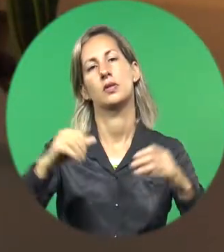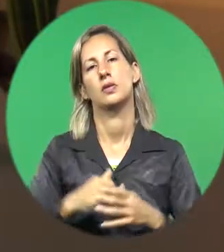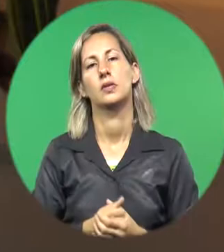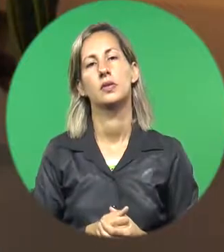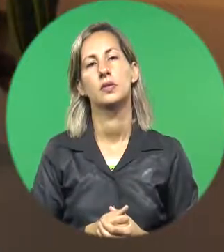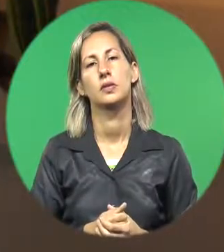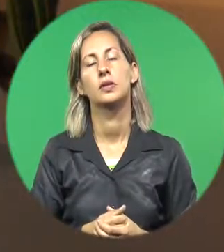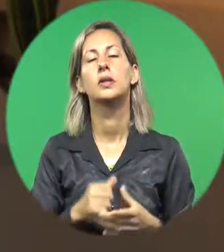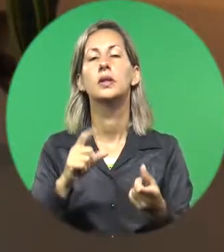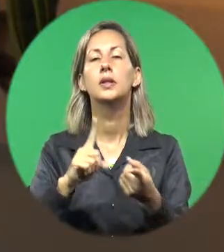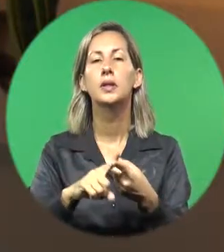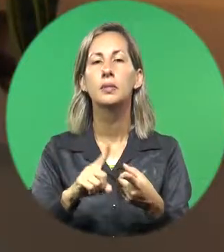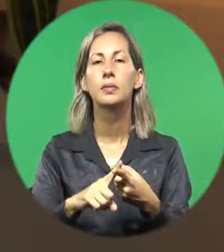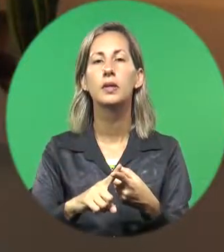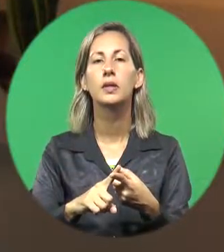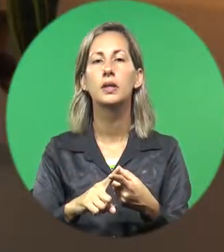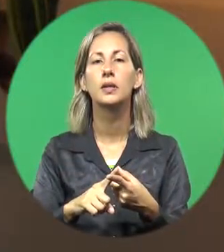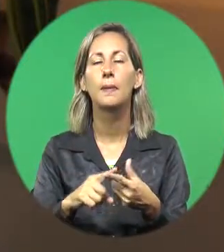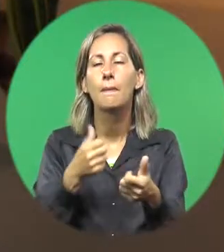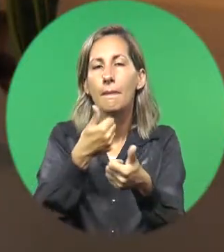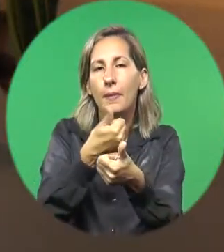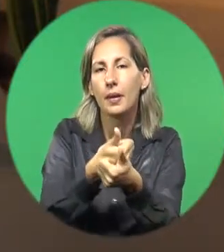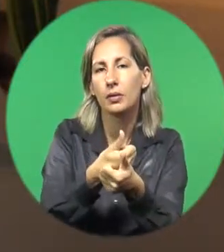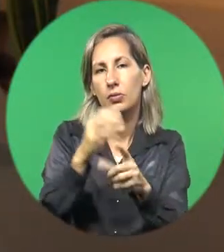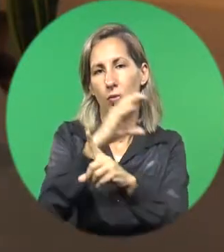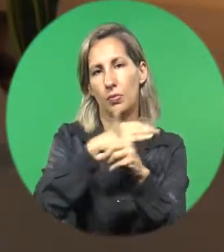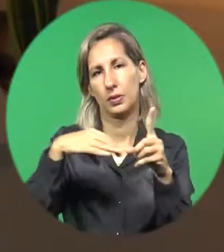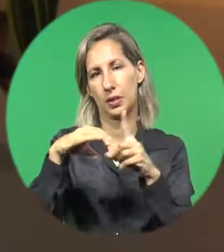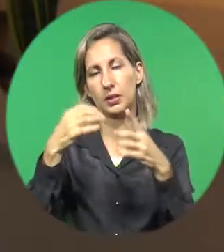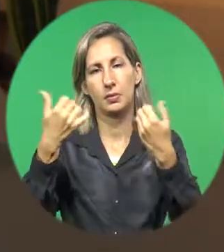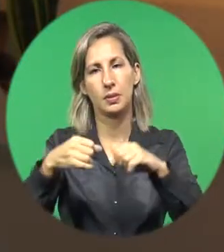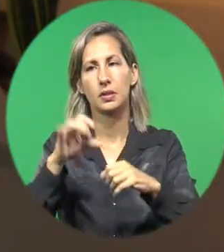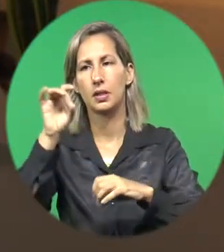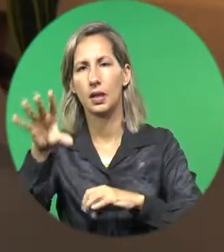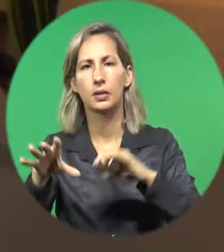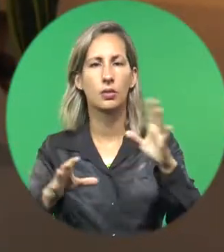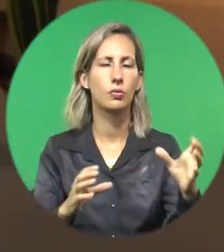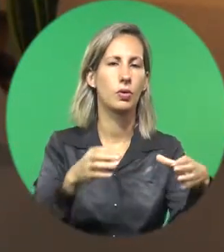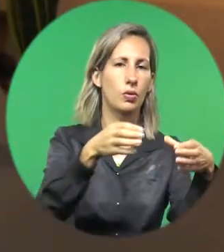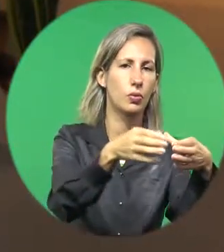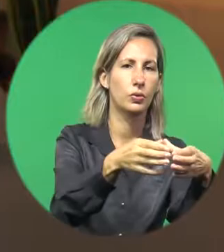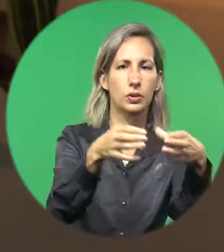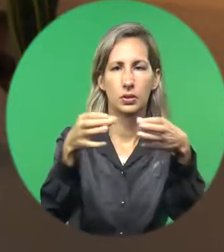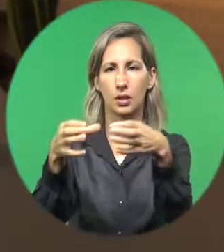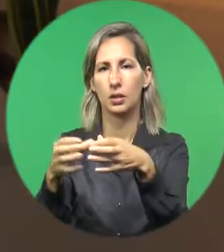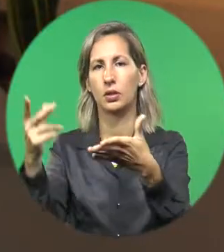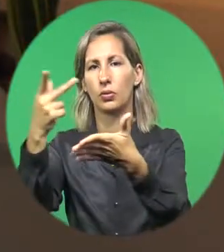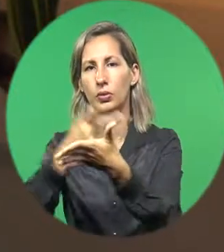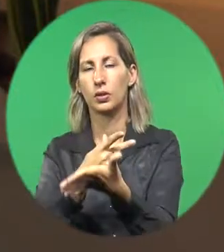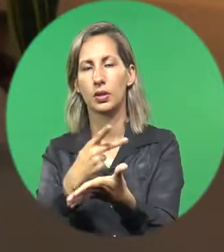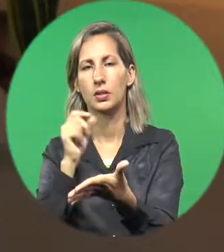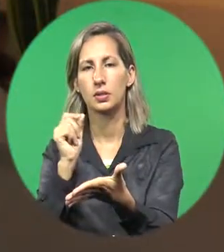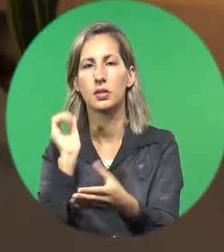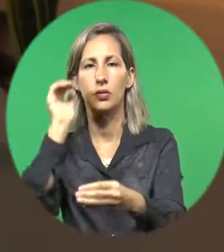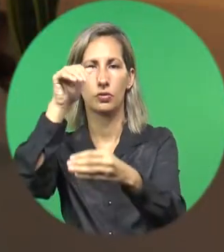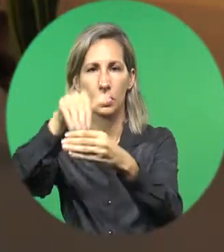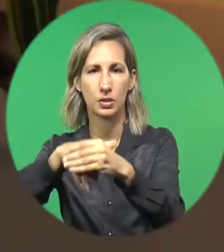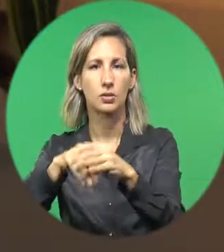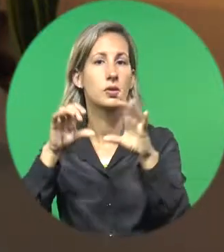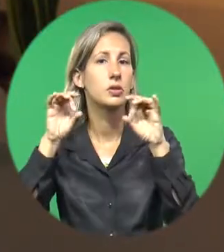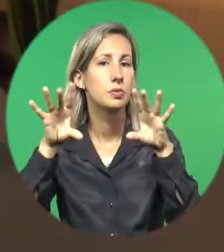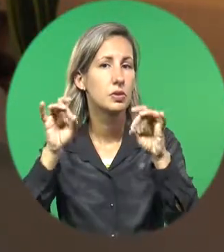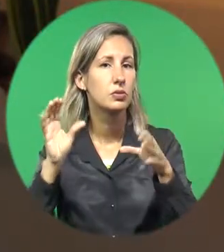da informação, nós também temos que chegar muito próximo da comunidade, em cada uma das unidades onde acontece o processo